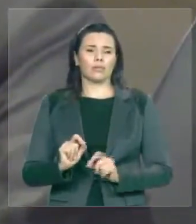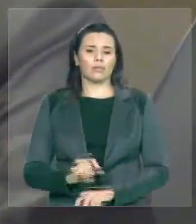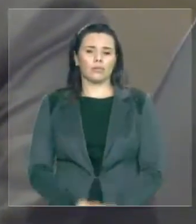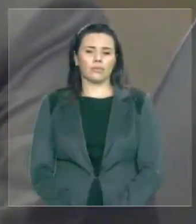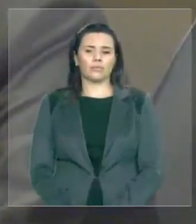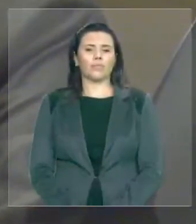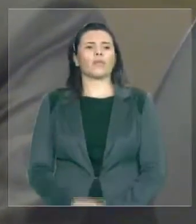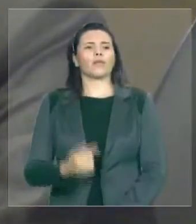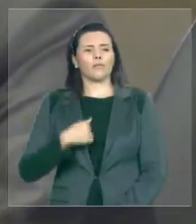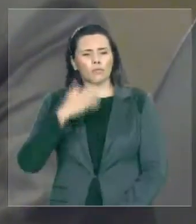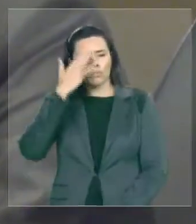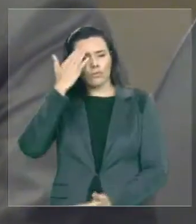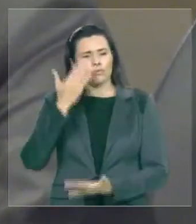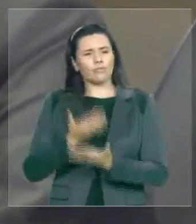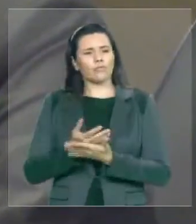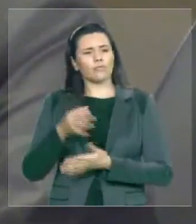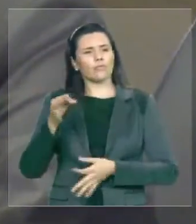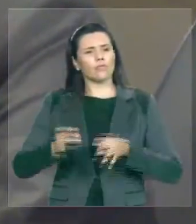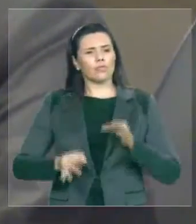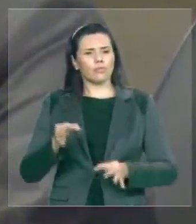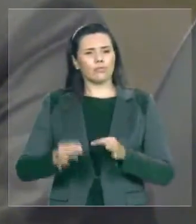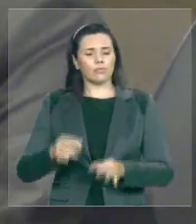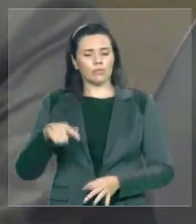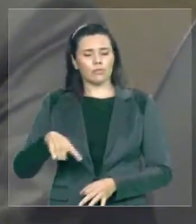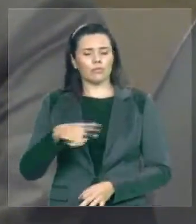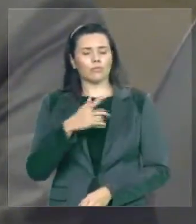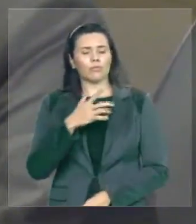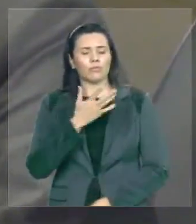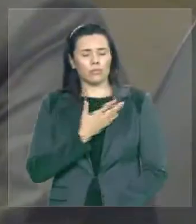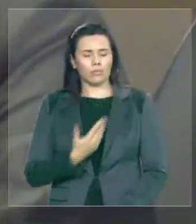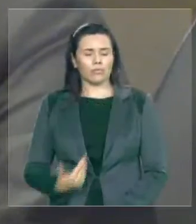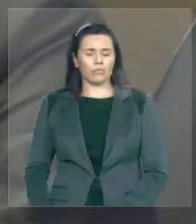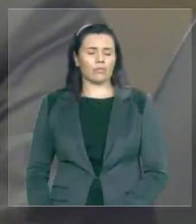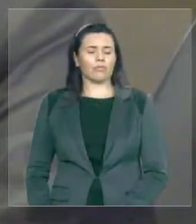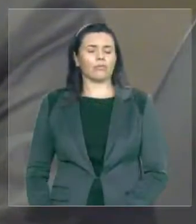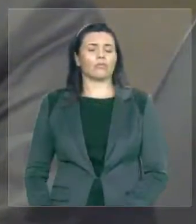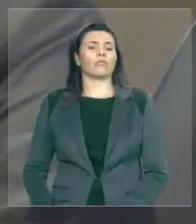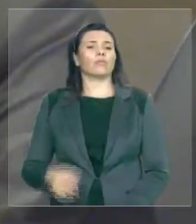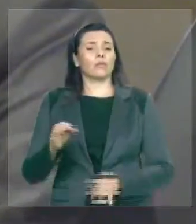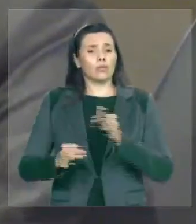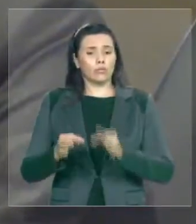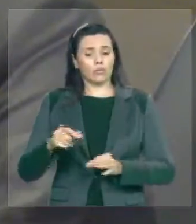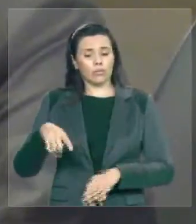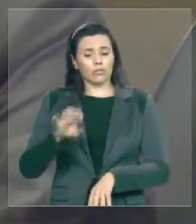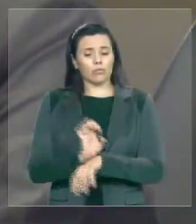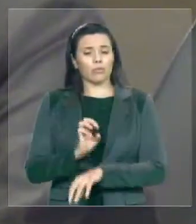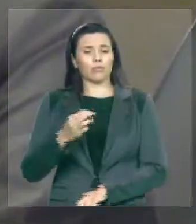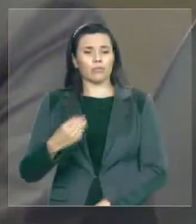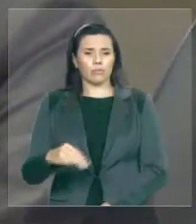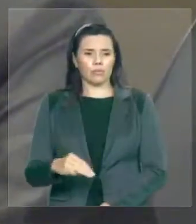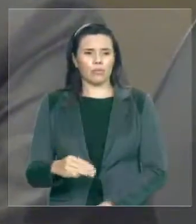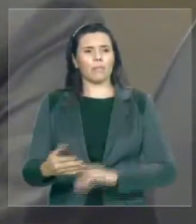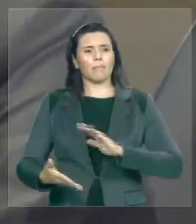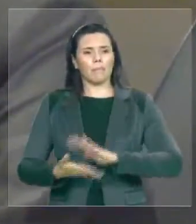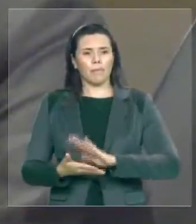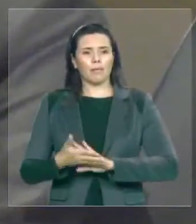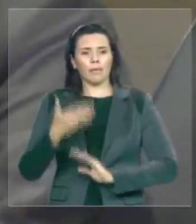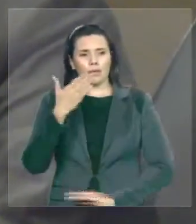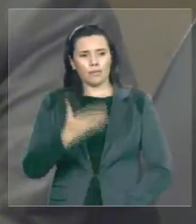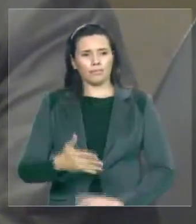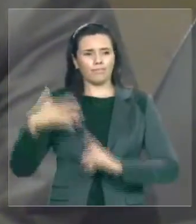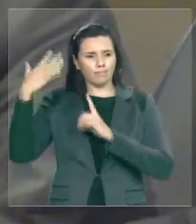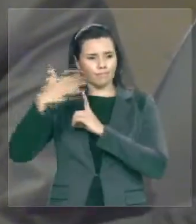na justiça do nosso Estado. Parabéns a Vossa Excelência pelo seu